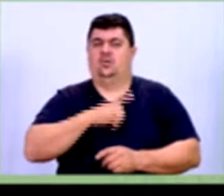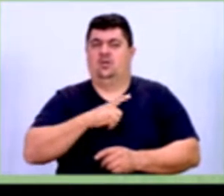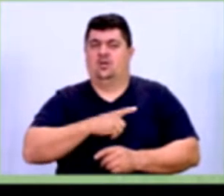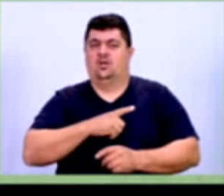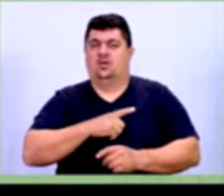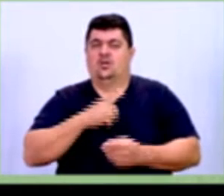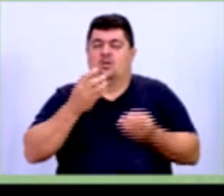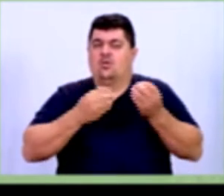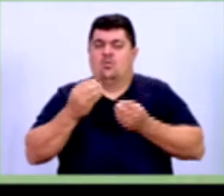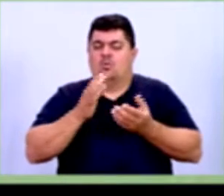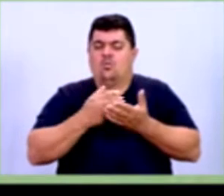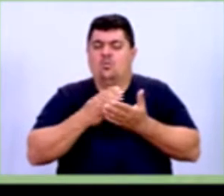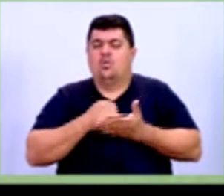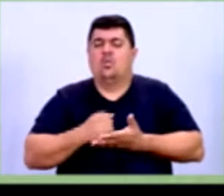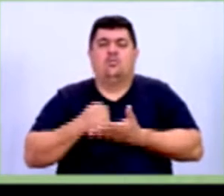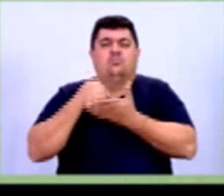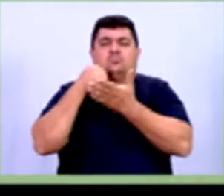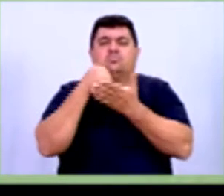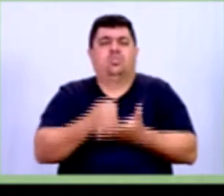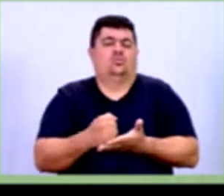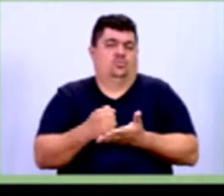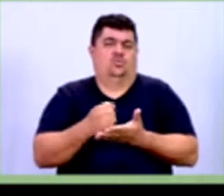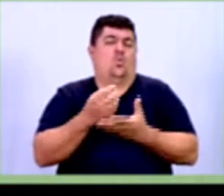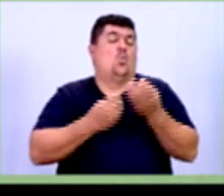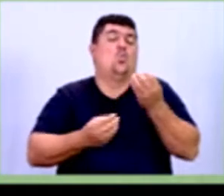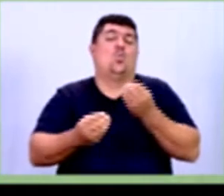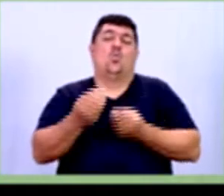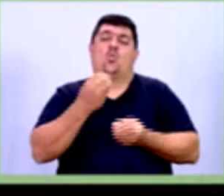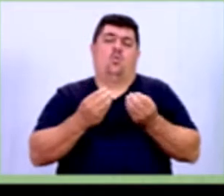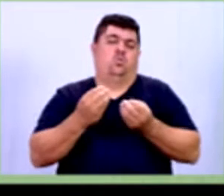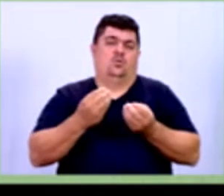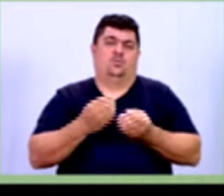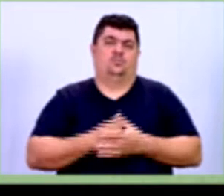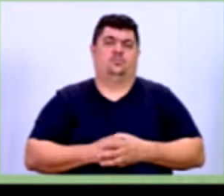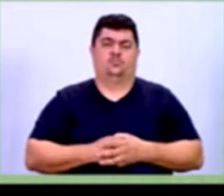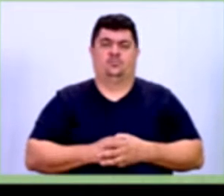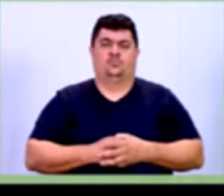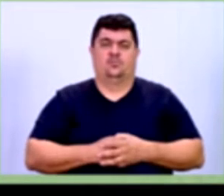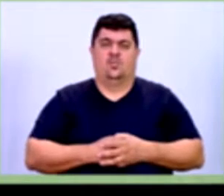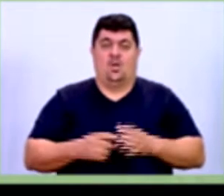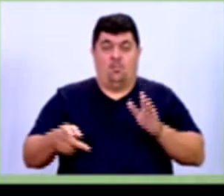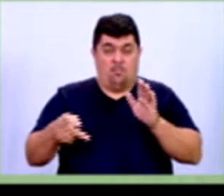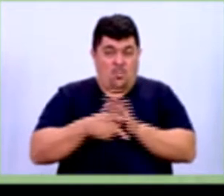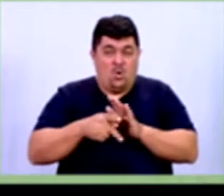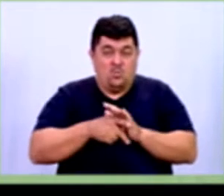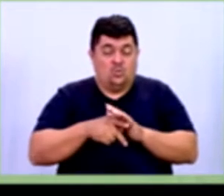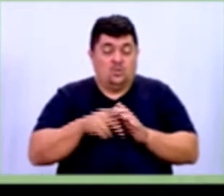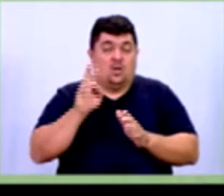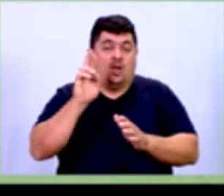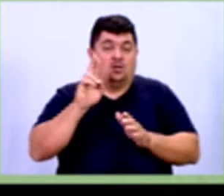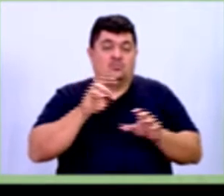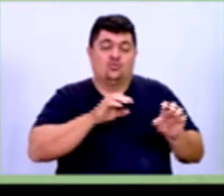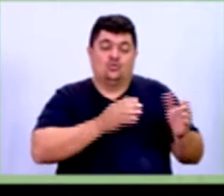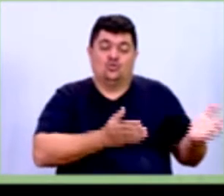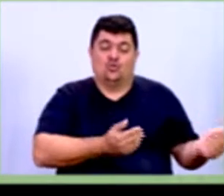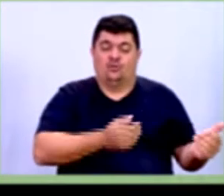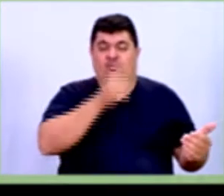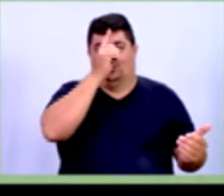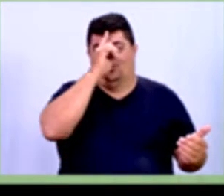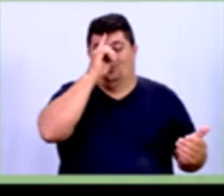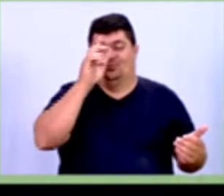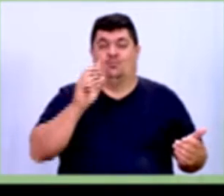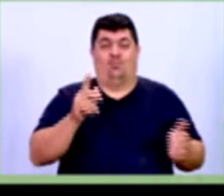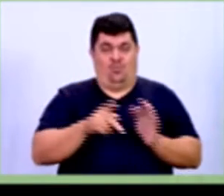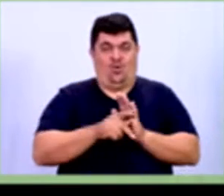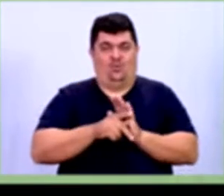que medida o livro didático contribui com a prática pedagógica na modalidade de jovens e adultos? Desde